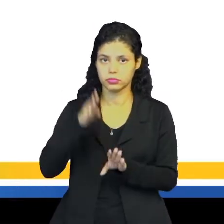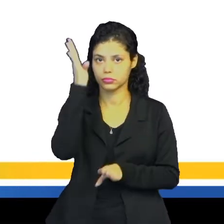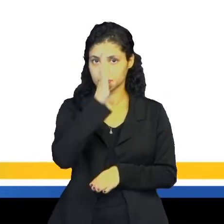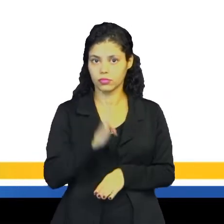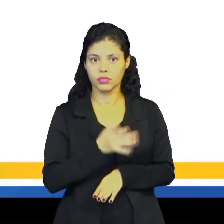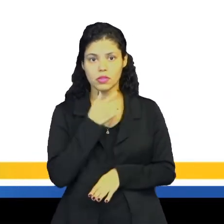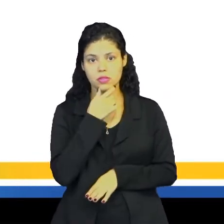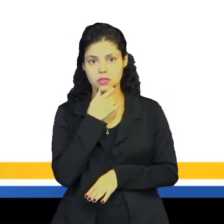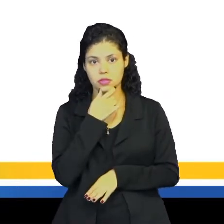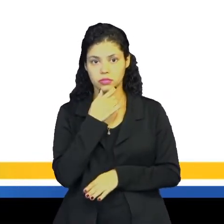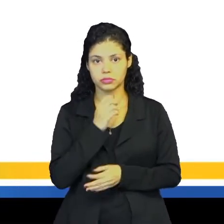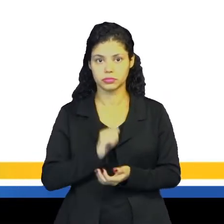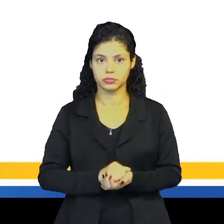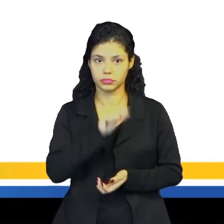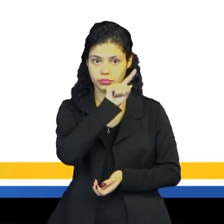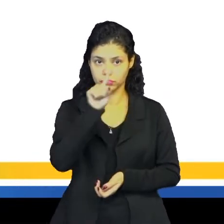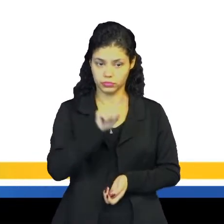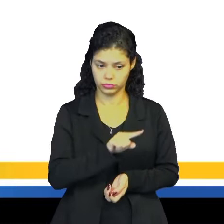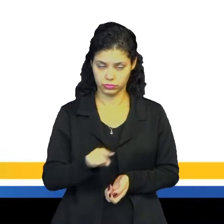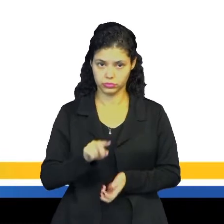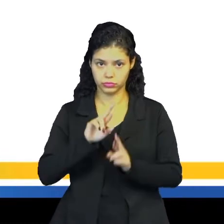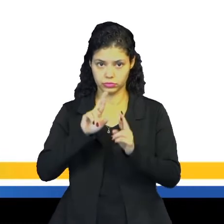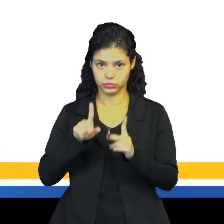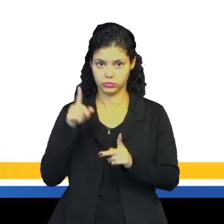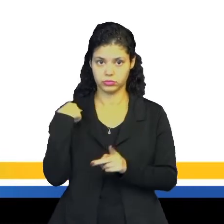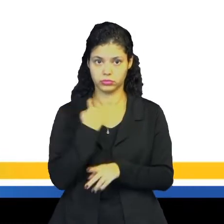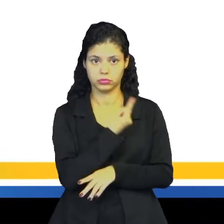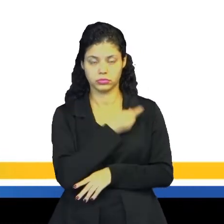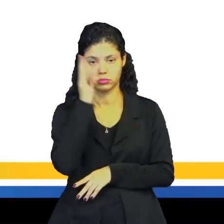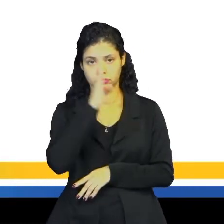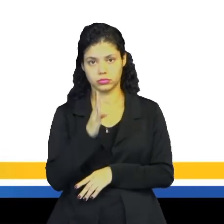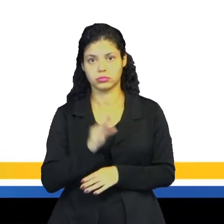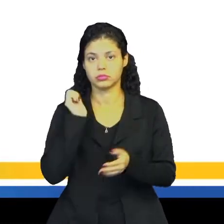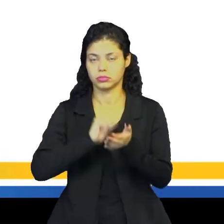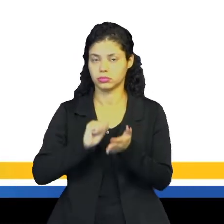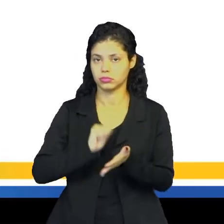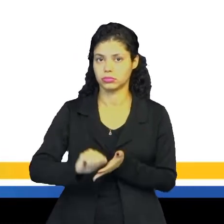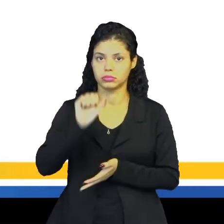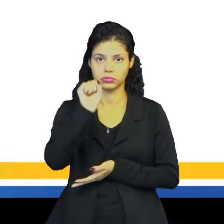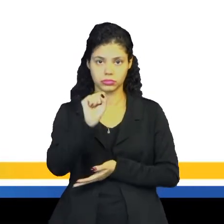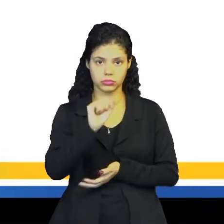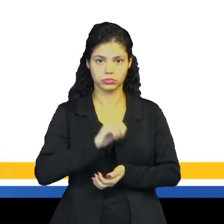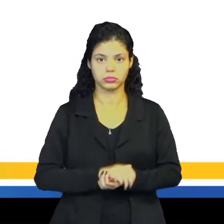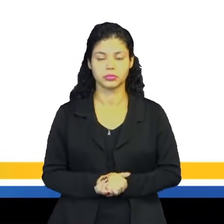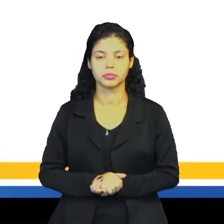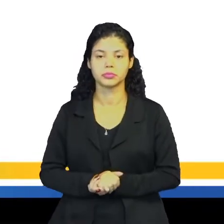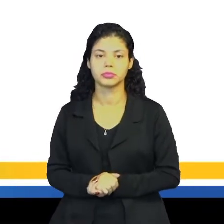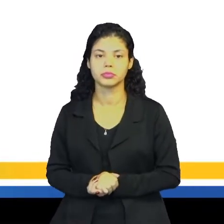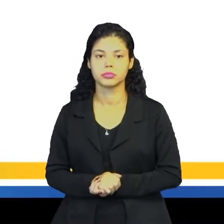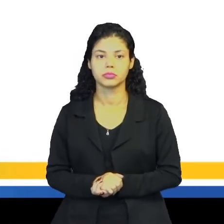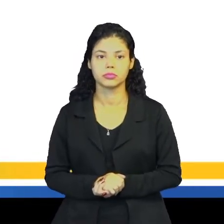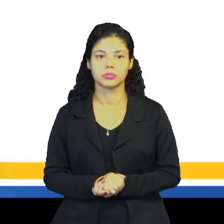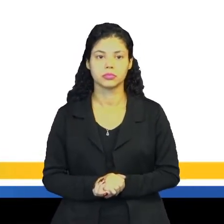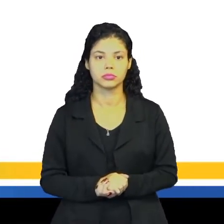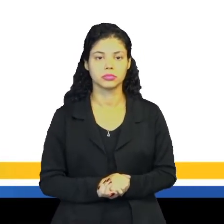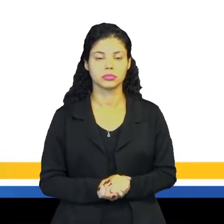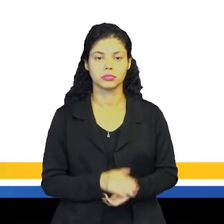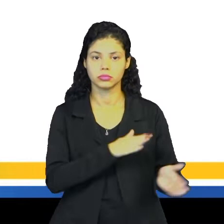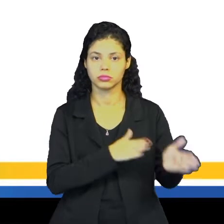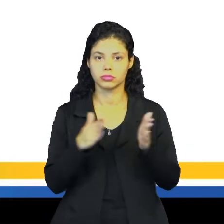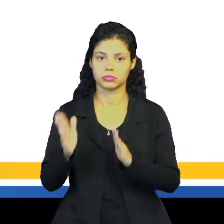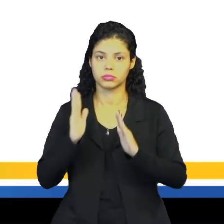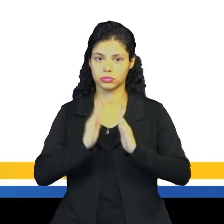em inglês se escreve com Z, tá? Diferente do nosso Brasil que se escreve com a letra S, tá? Parte